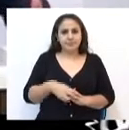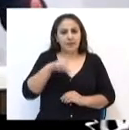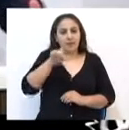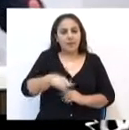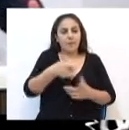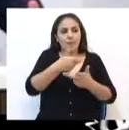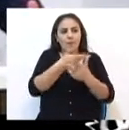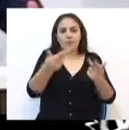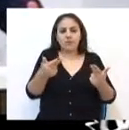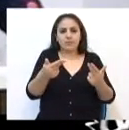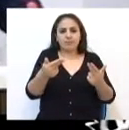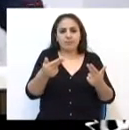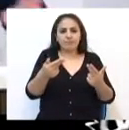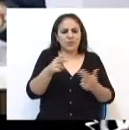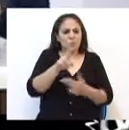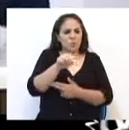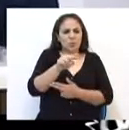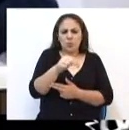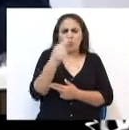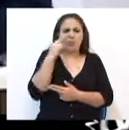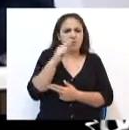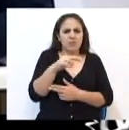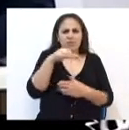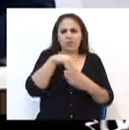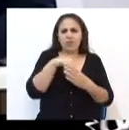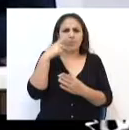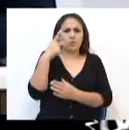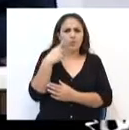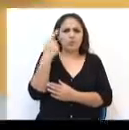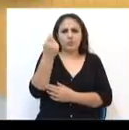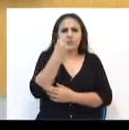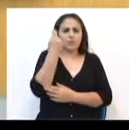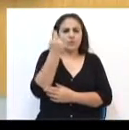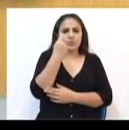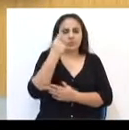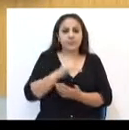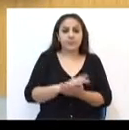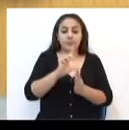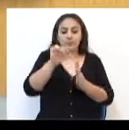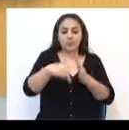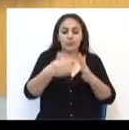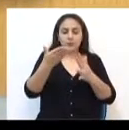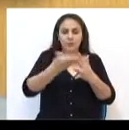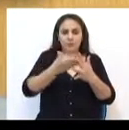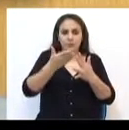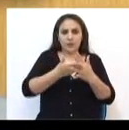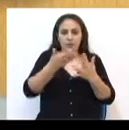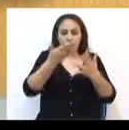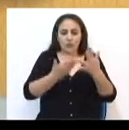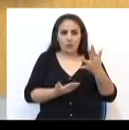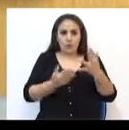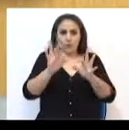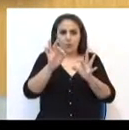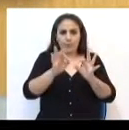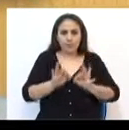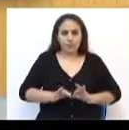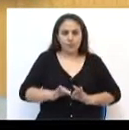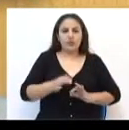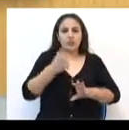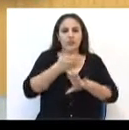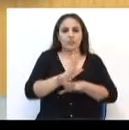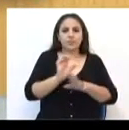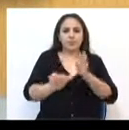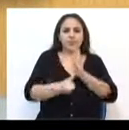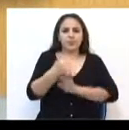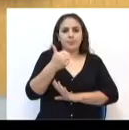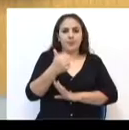É algo nunca visto na política gaúcha. E depois do intervalo, os projetos aprovados na